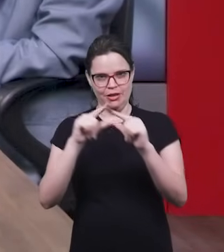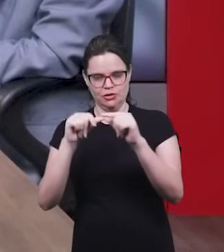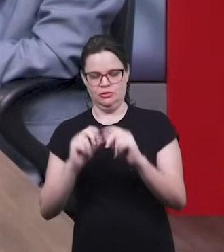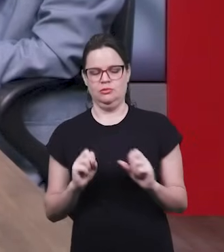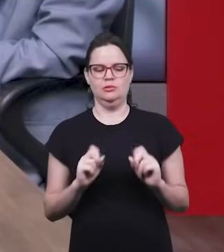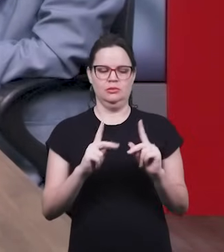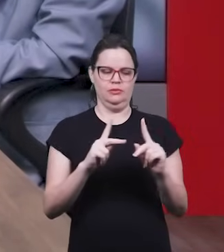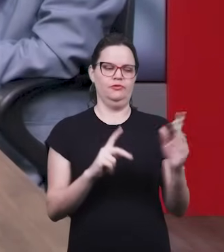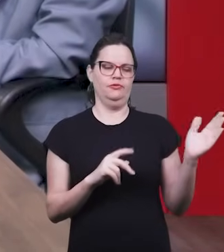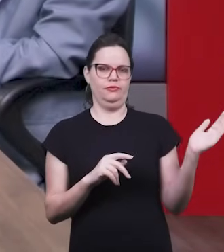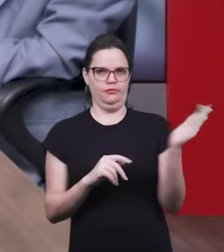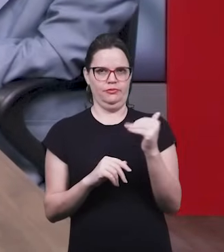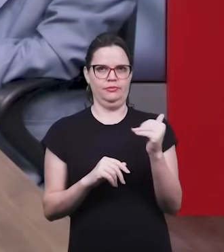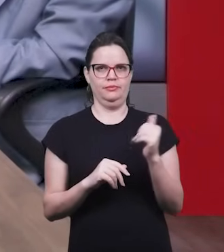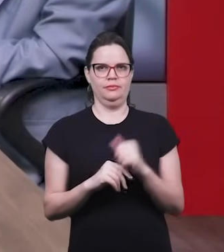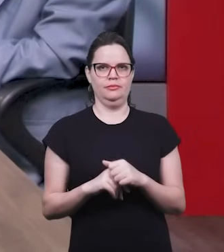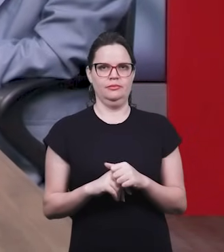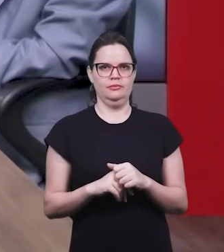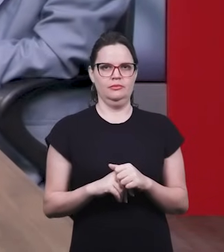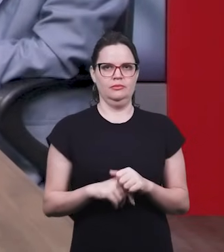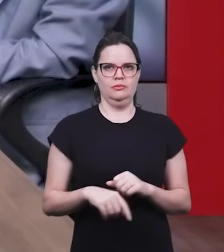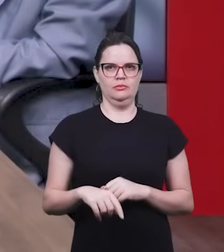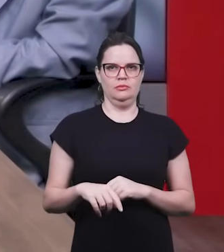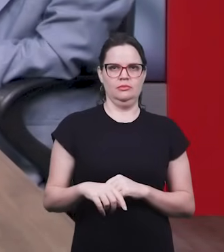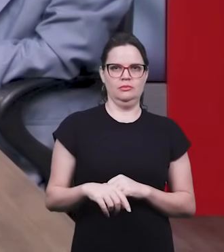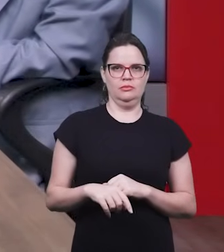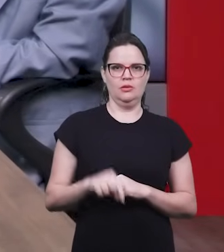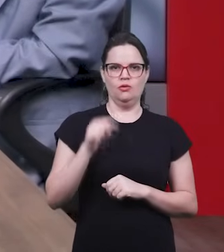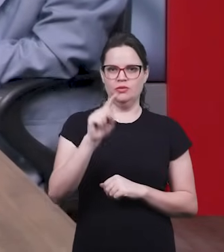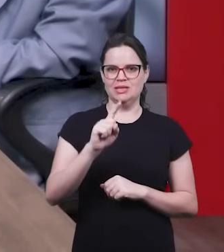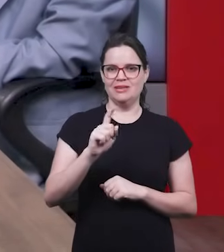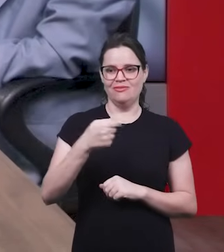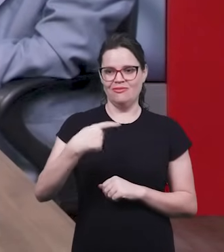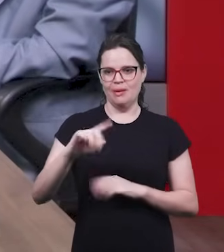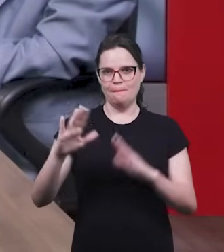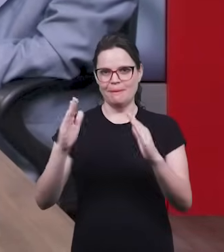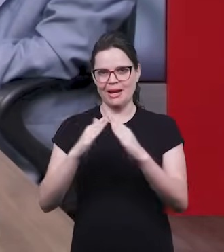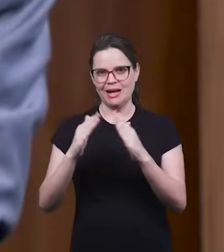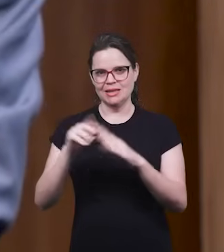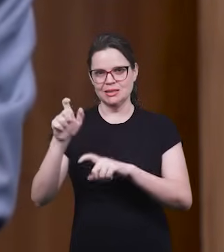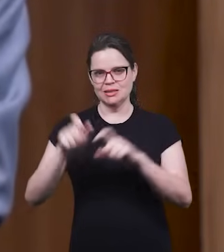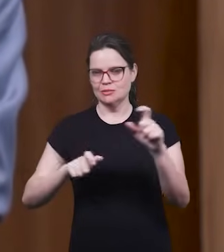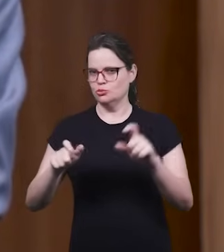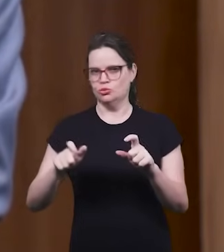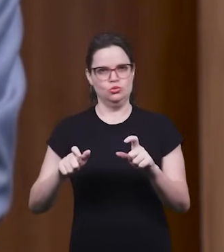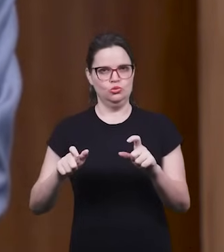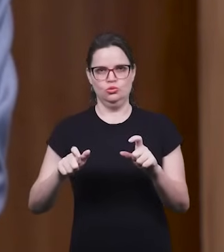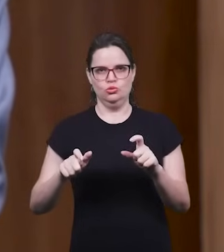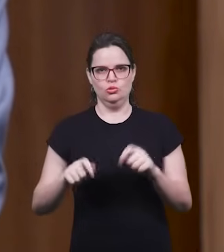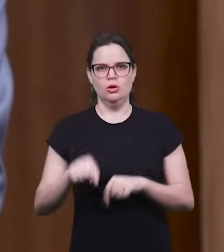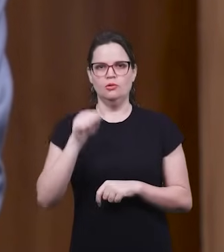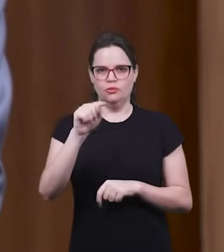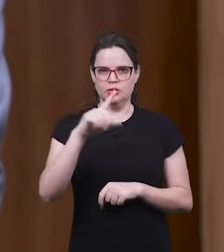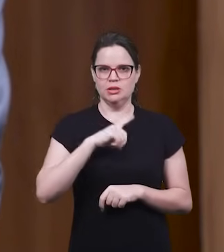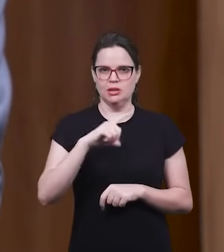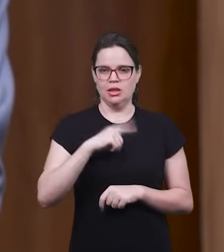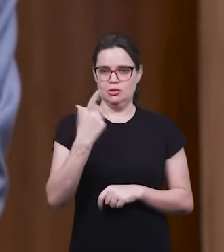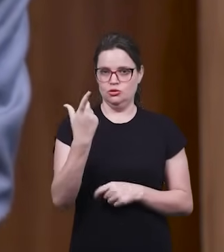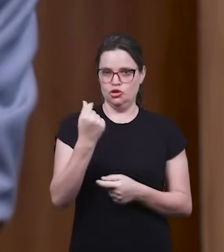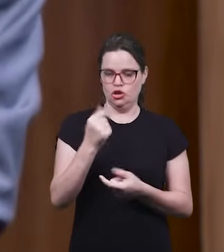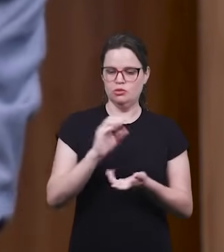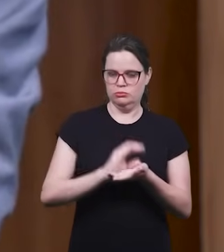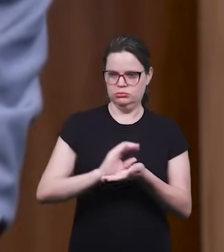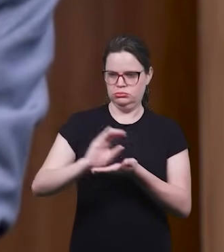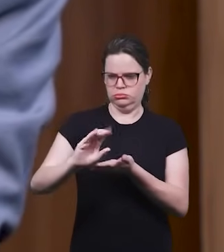cá. Você não vai para casa de fulano, você não vai para casa de ninguém, tá bom? Aqui, você tem a verba, você, seu gasto